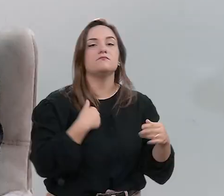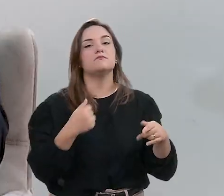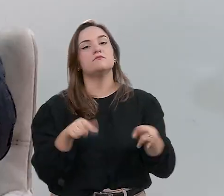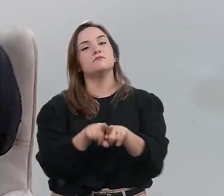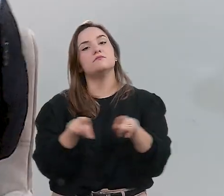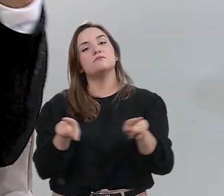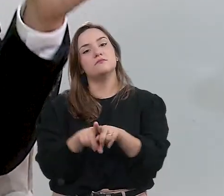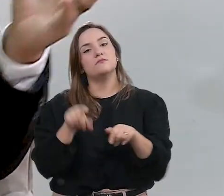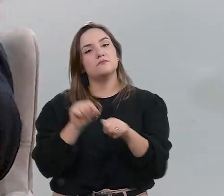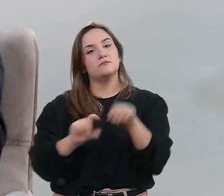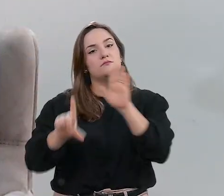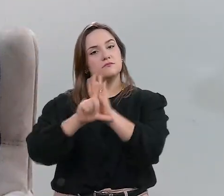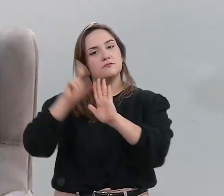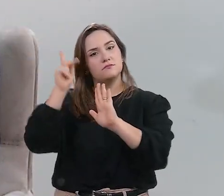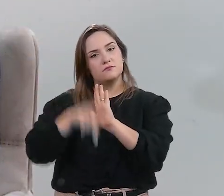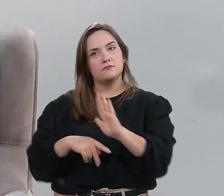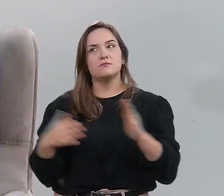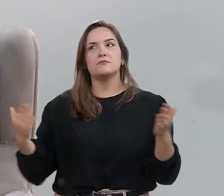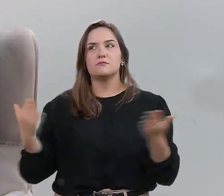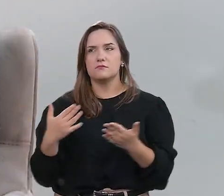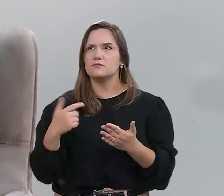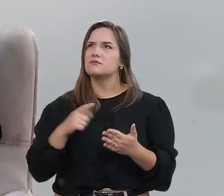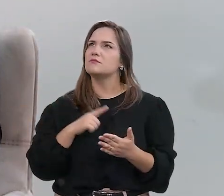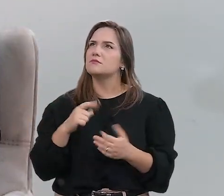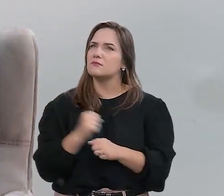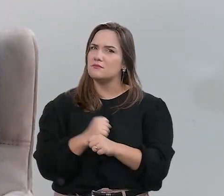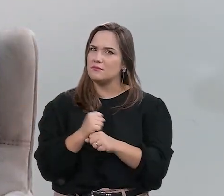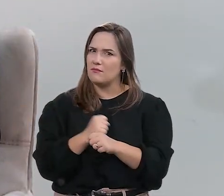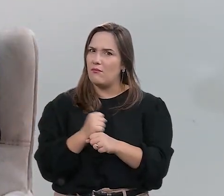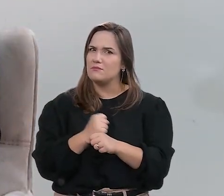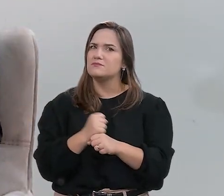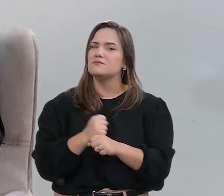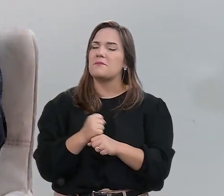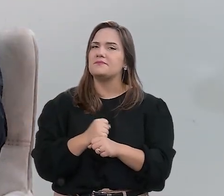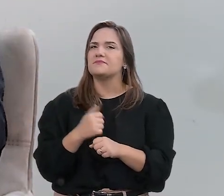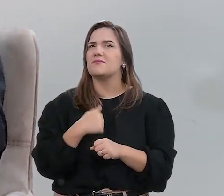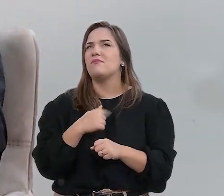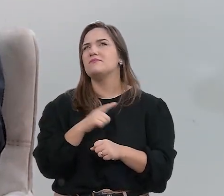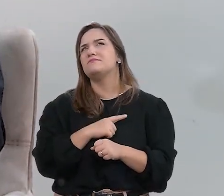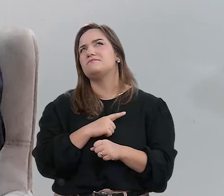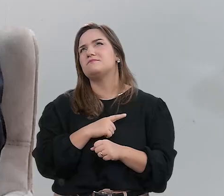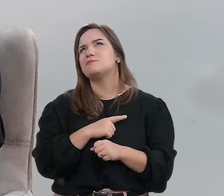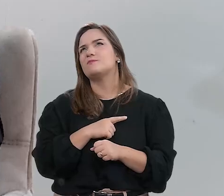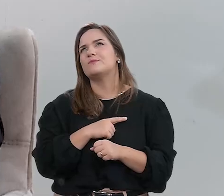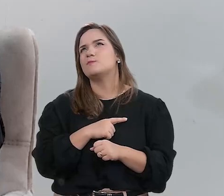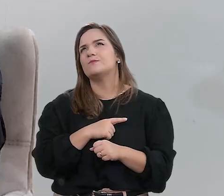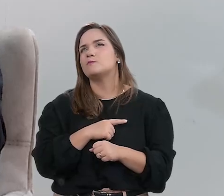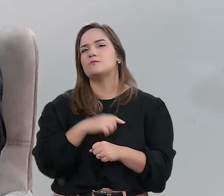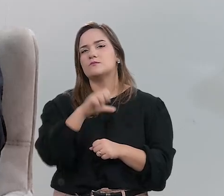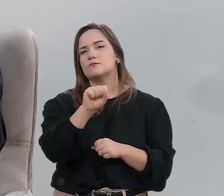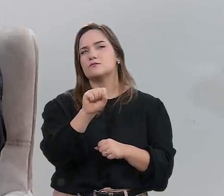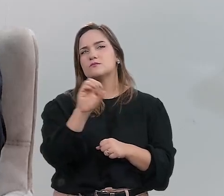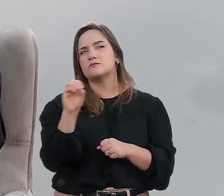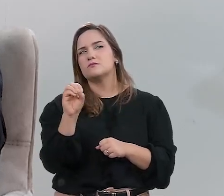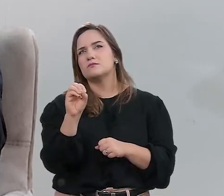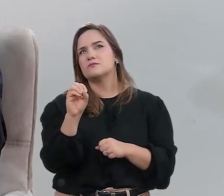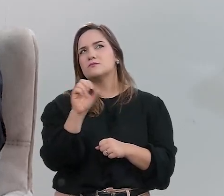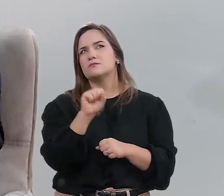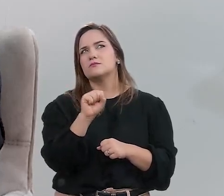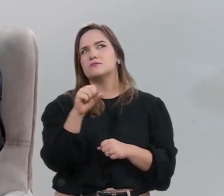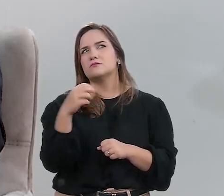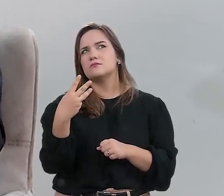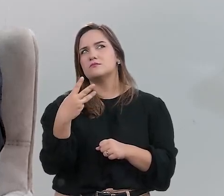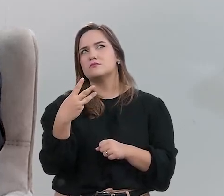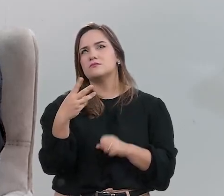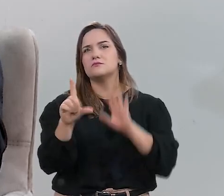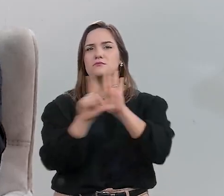Nesses 20 e tantos anos como deputado estadual, eu tenho praticamente 83